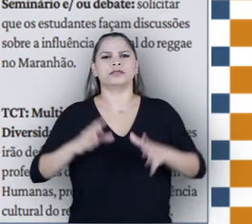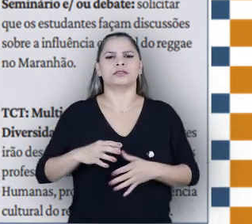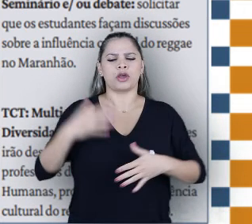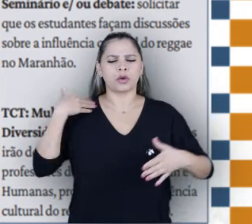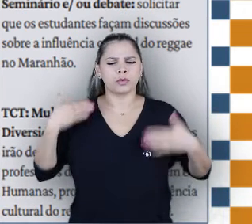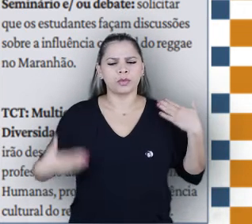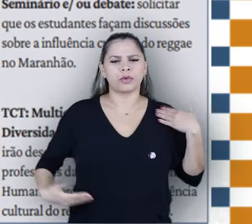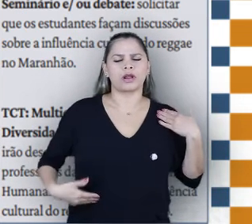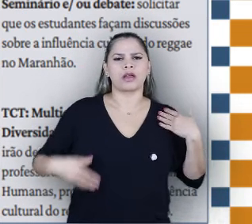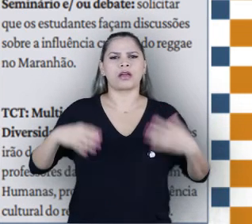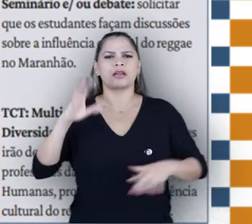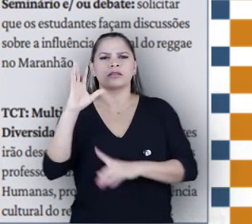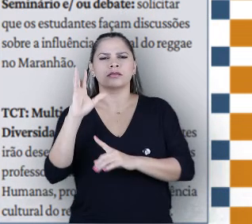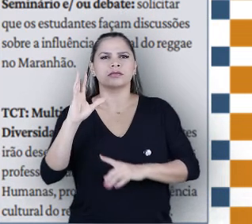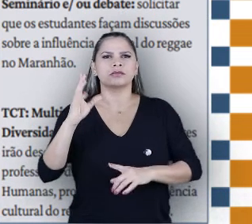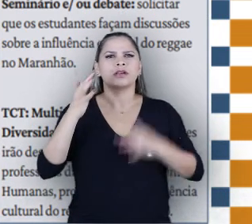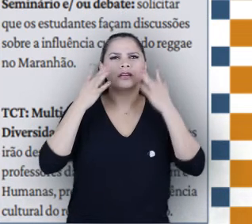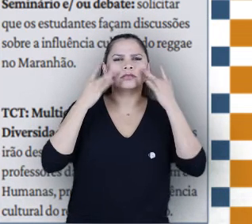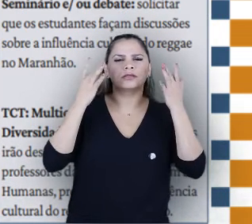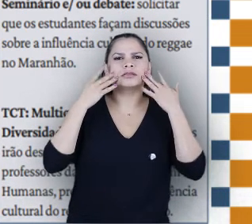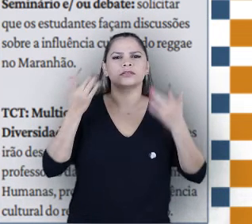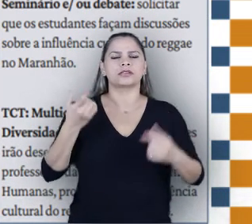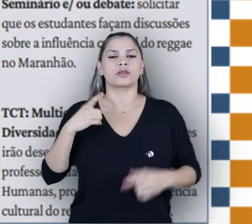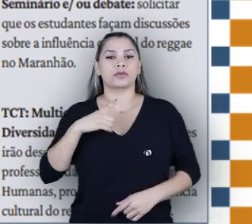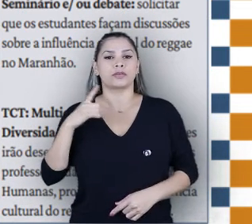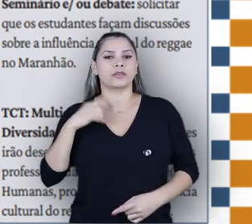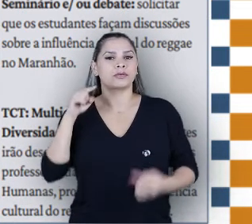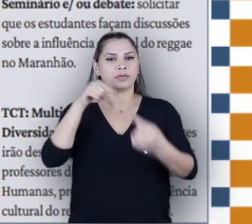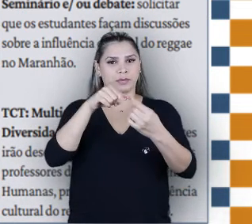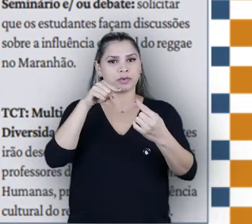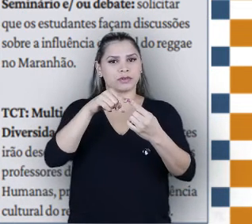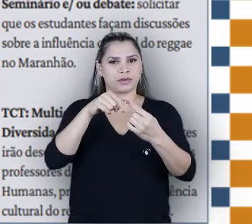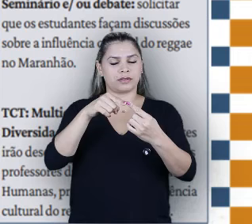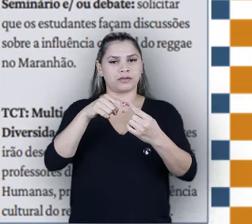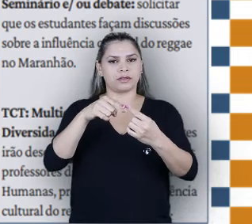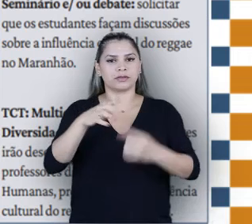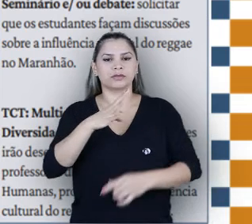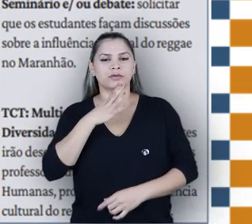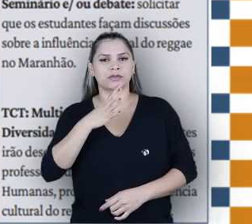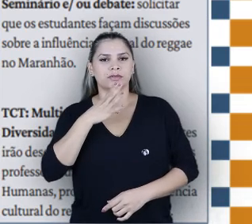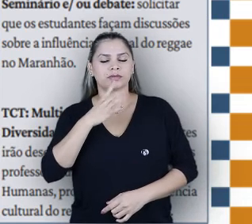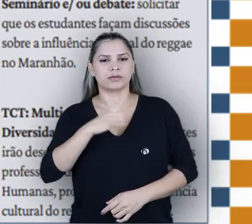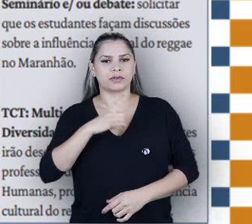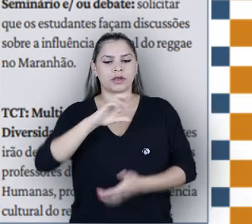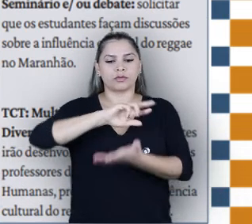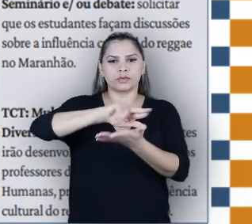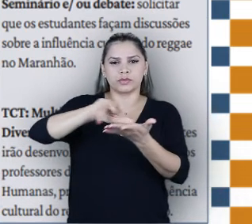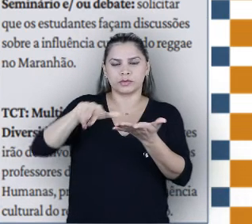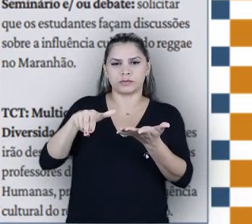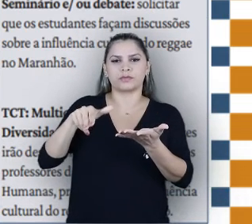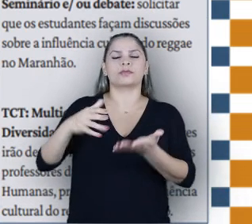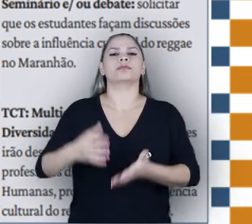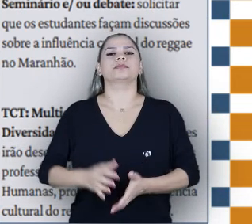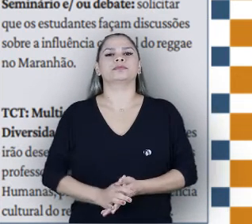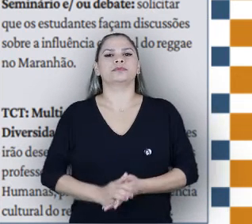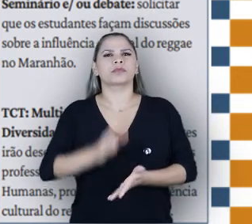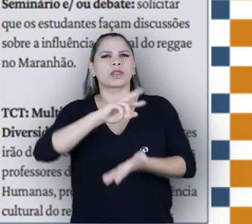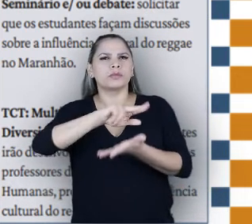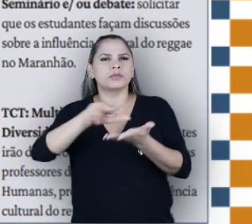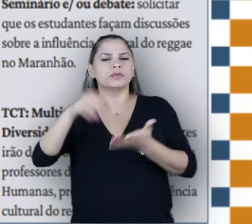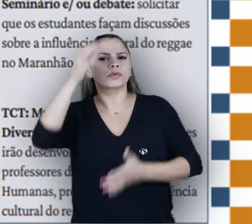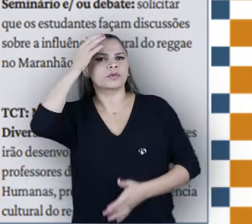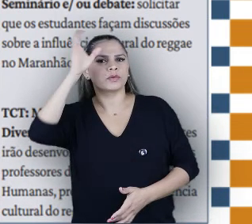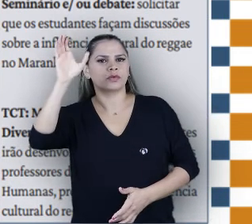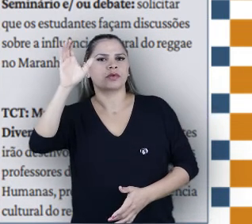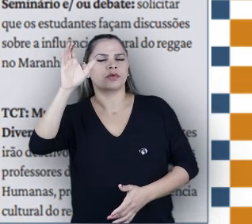pluralidade cultural da influência do reggae, e eu tenho o meu conteúdo. Qual é o meu conteúdo em língua inglesa? Read